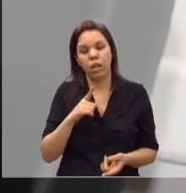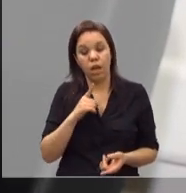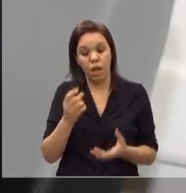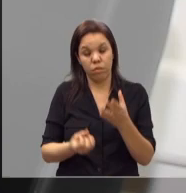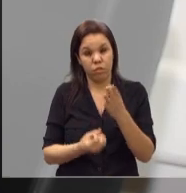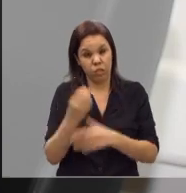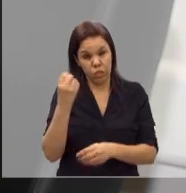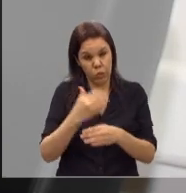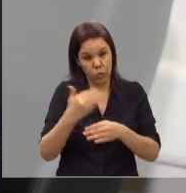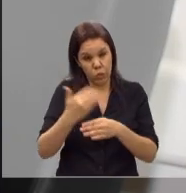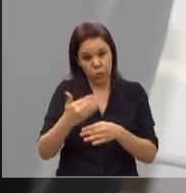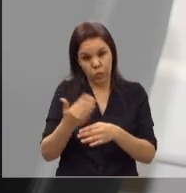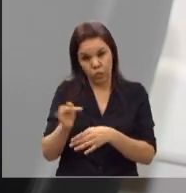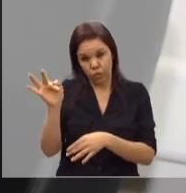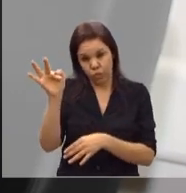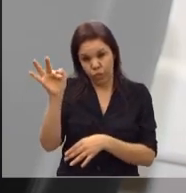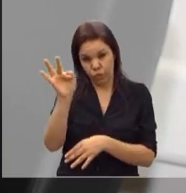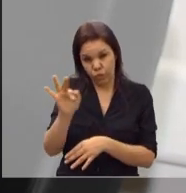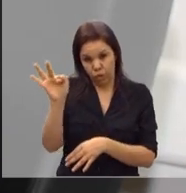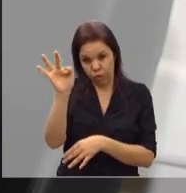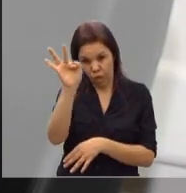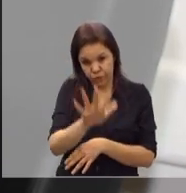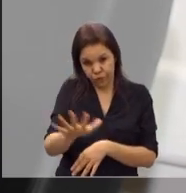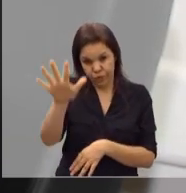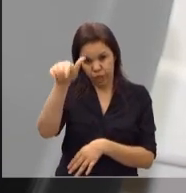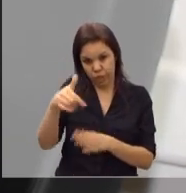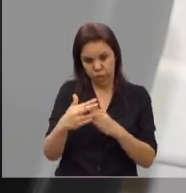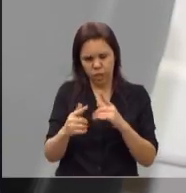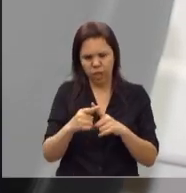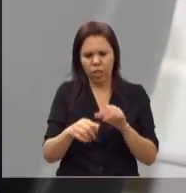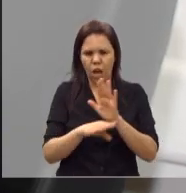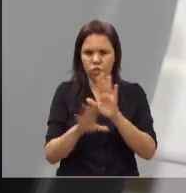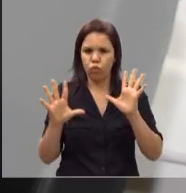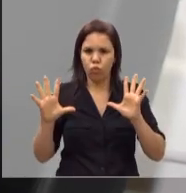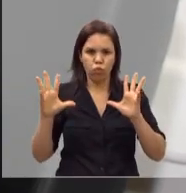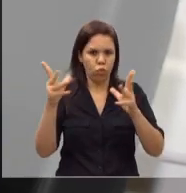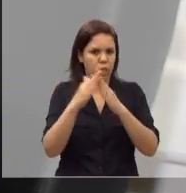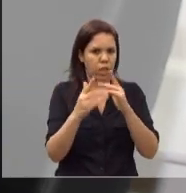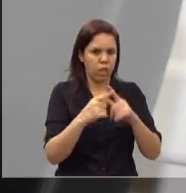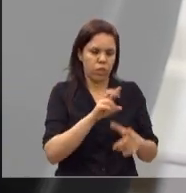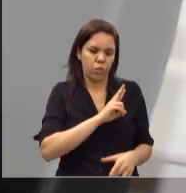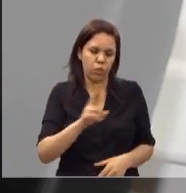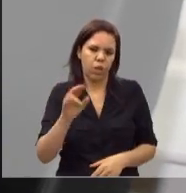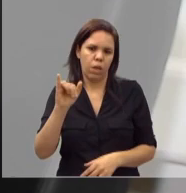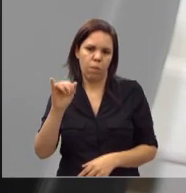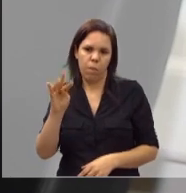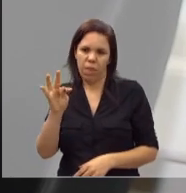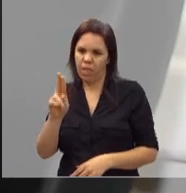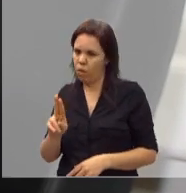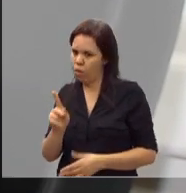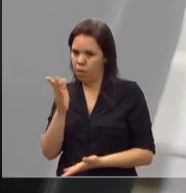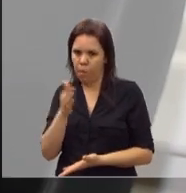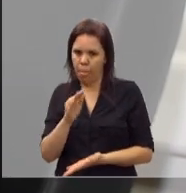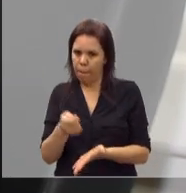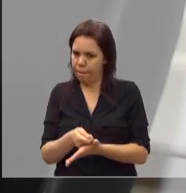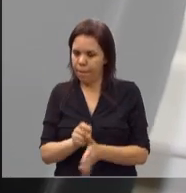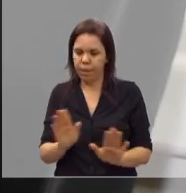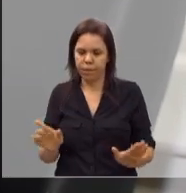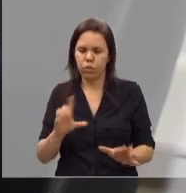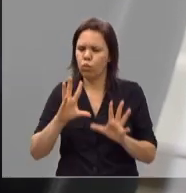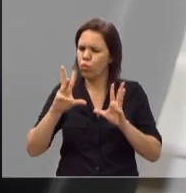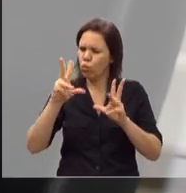para Campinas, né? Ajudar todas as igrejas em todos os sentidos, com não pagamento de pedido, enfim, todas as leis que